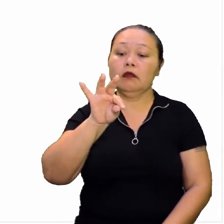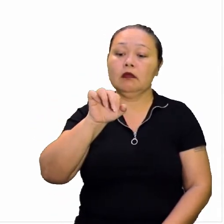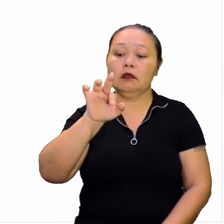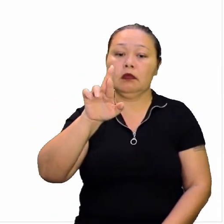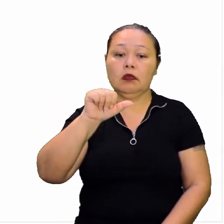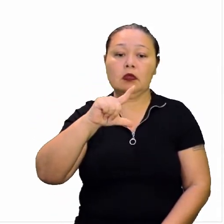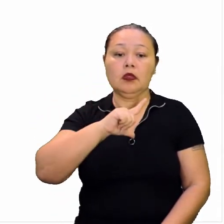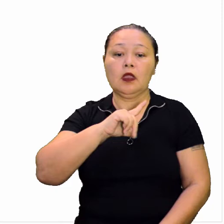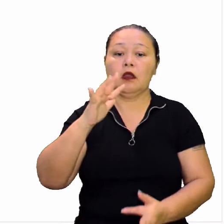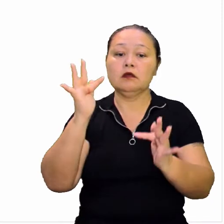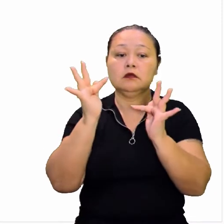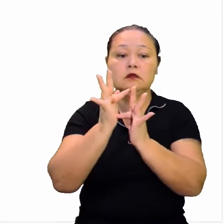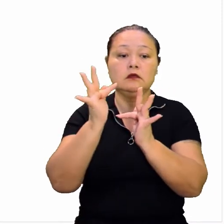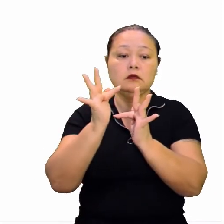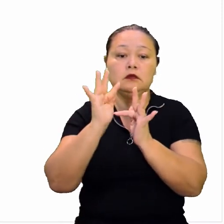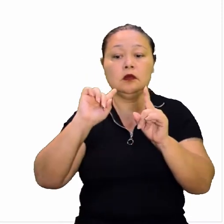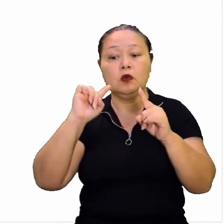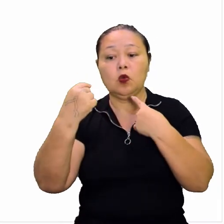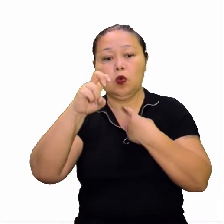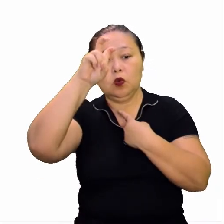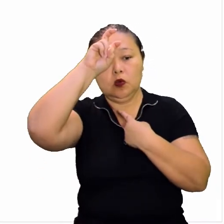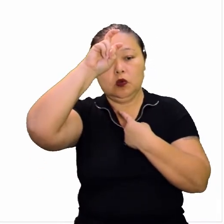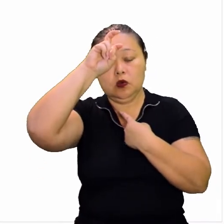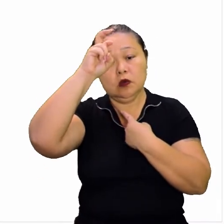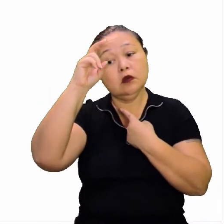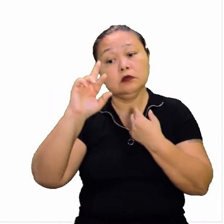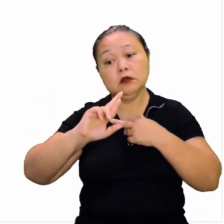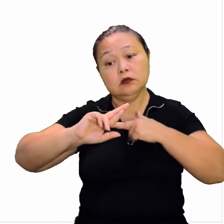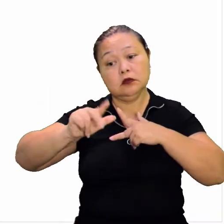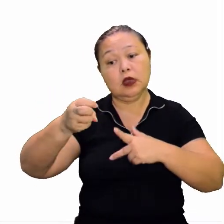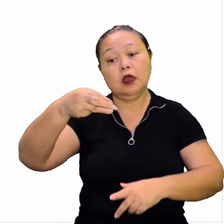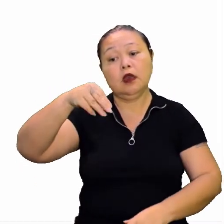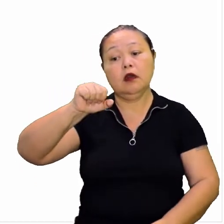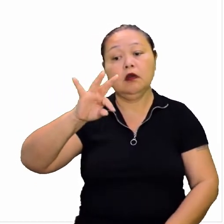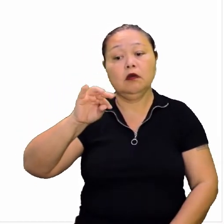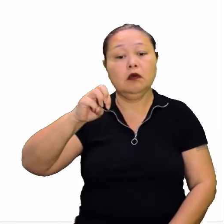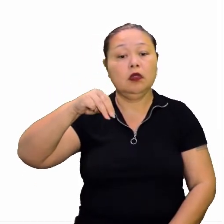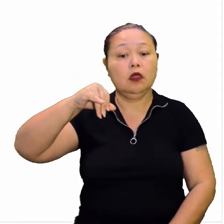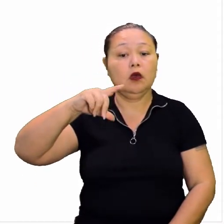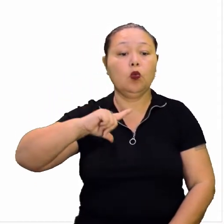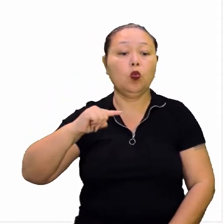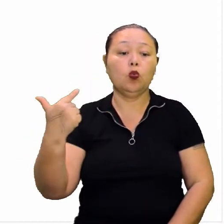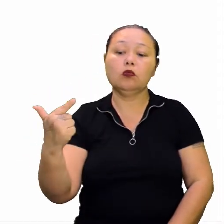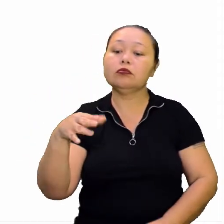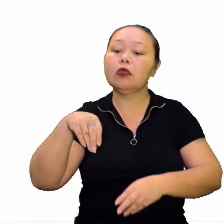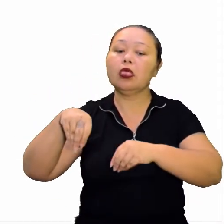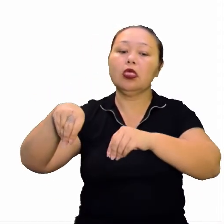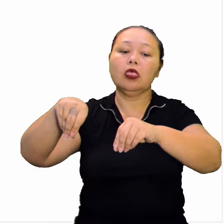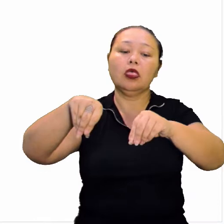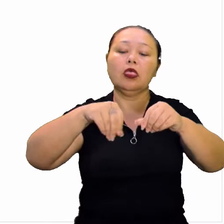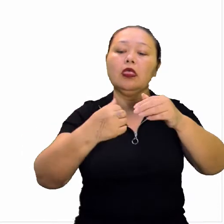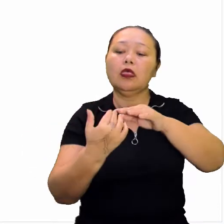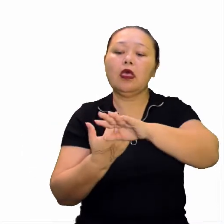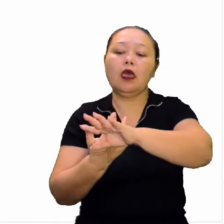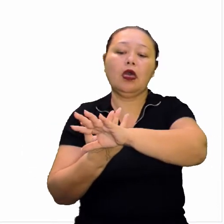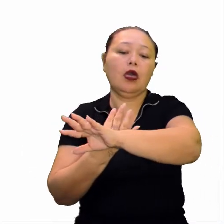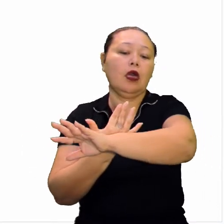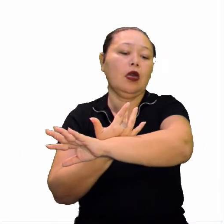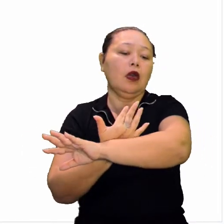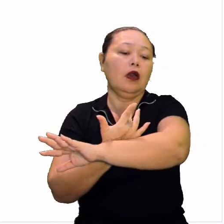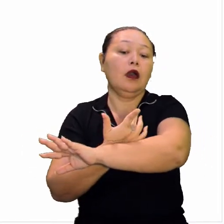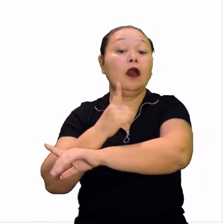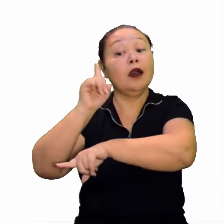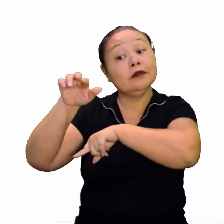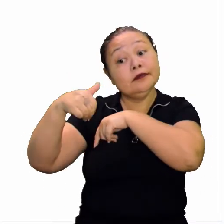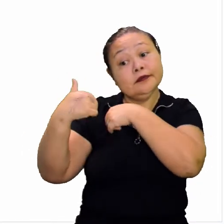A Fenícia, ao contrário do Egito e da Mesopotâmia, não possuía terras férteis.